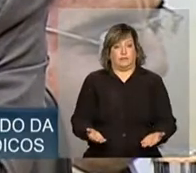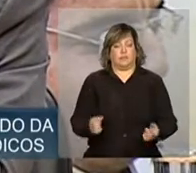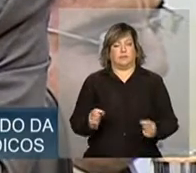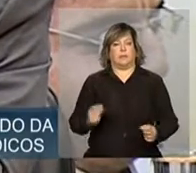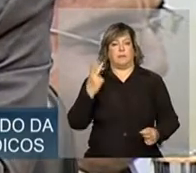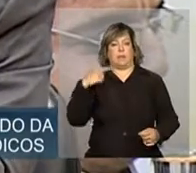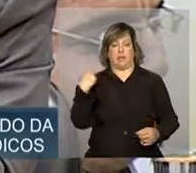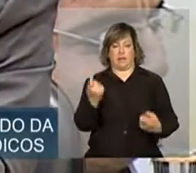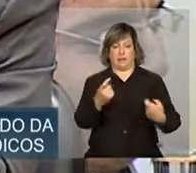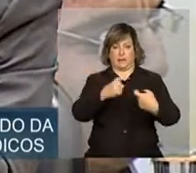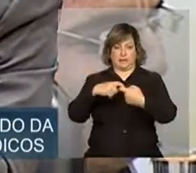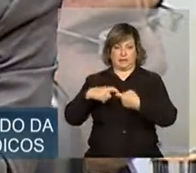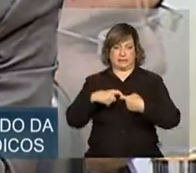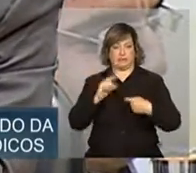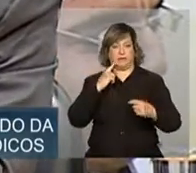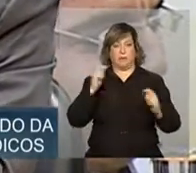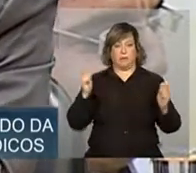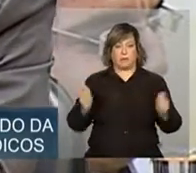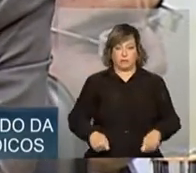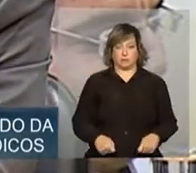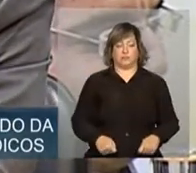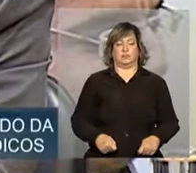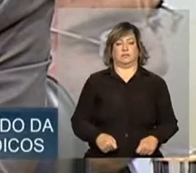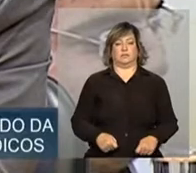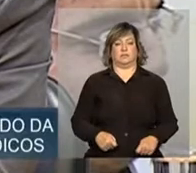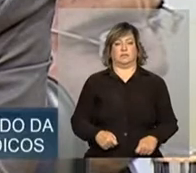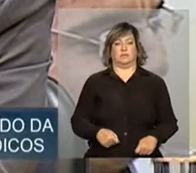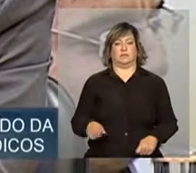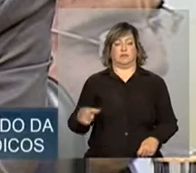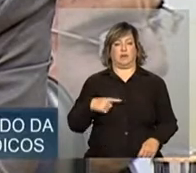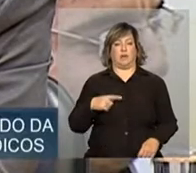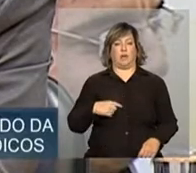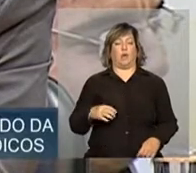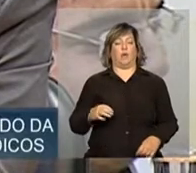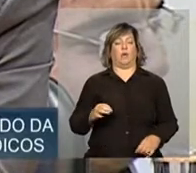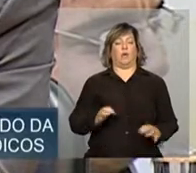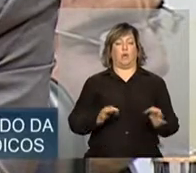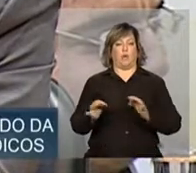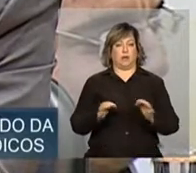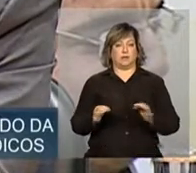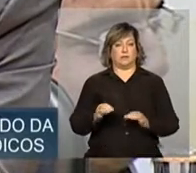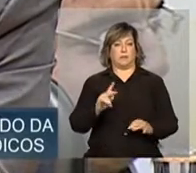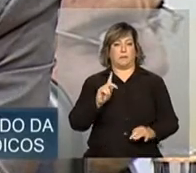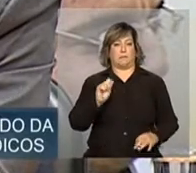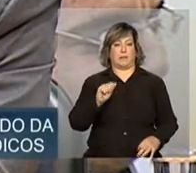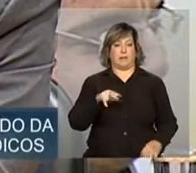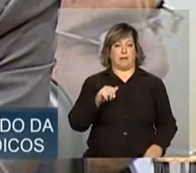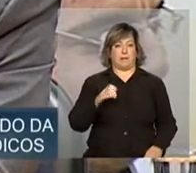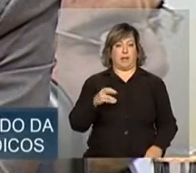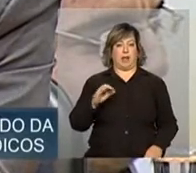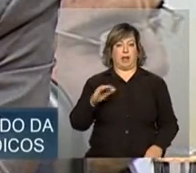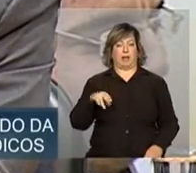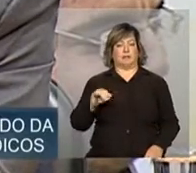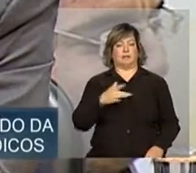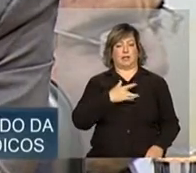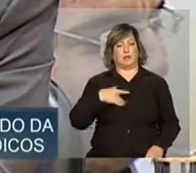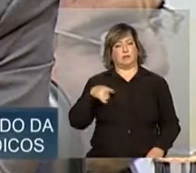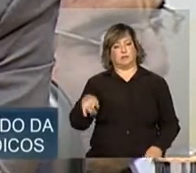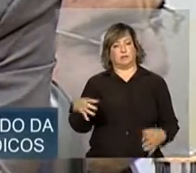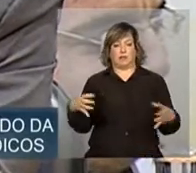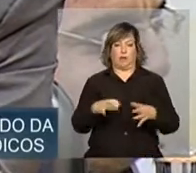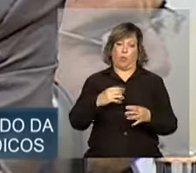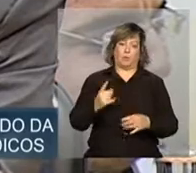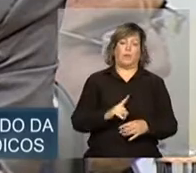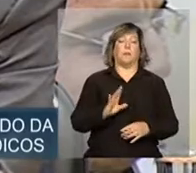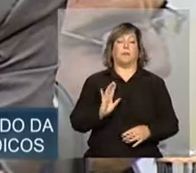ir para parceiros possíveis mediadas ou não pela organização pan-americana de saúde a possibilidade de uma de uma